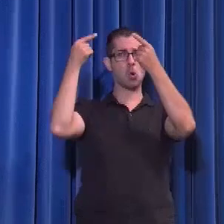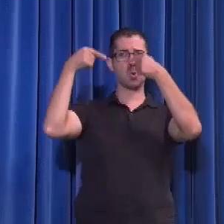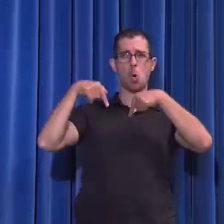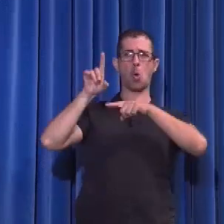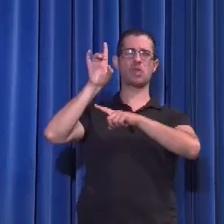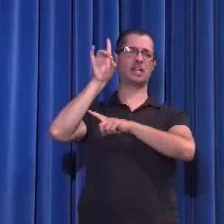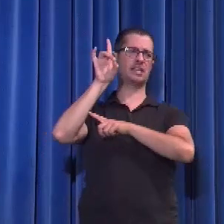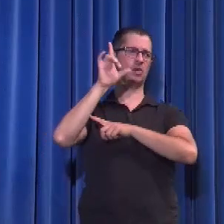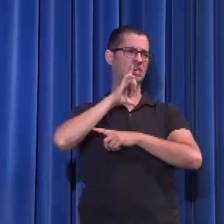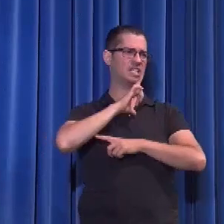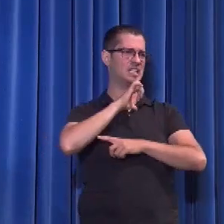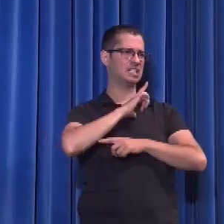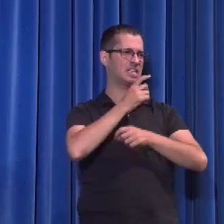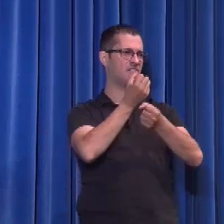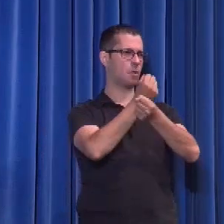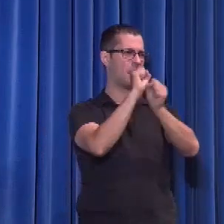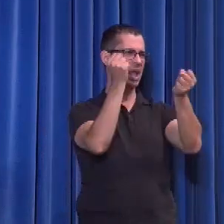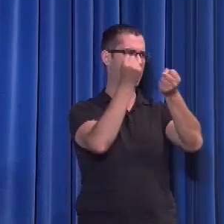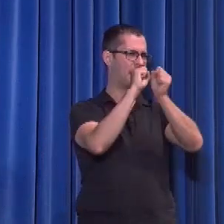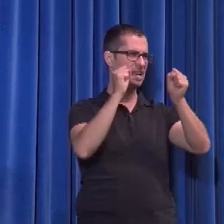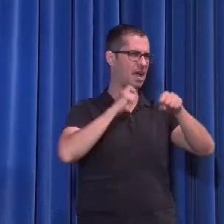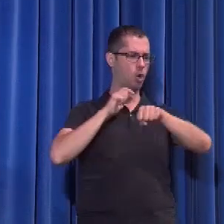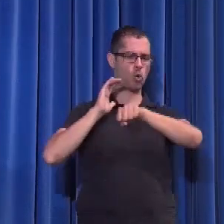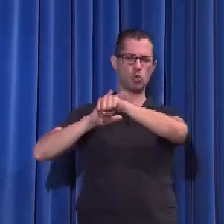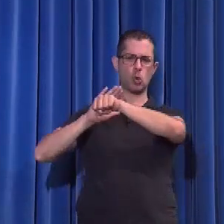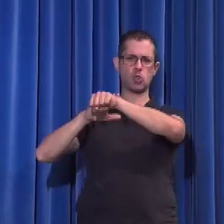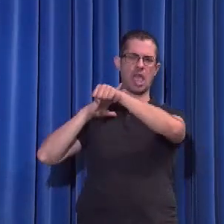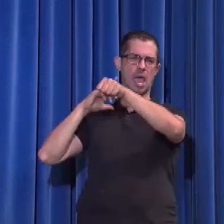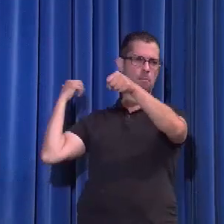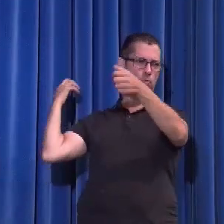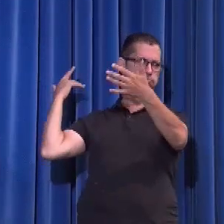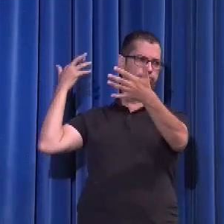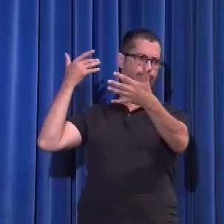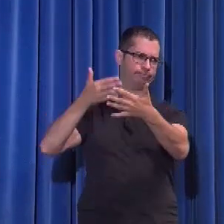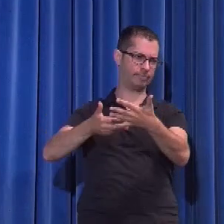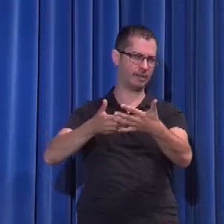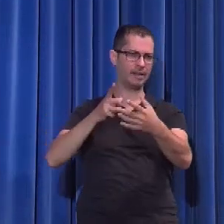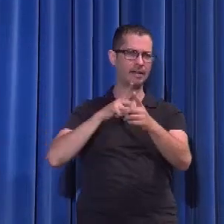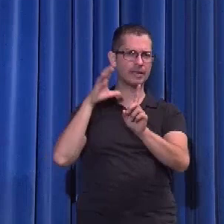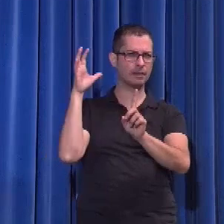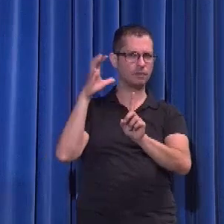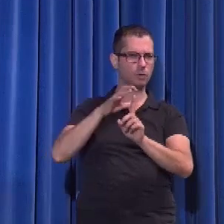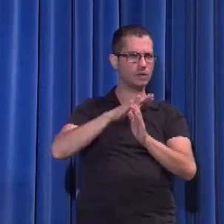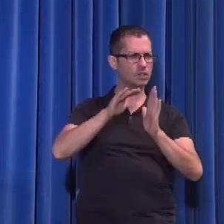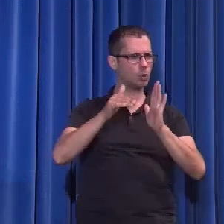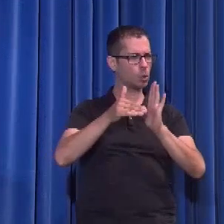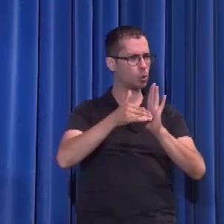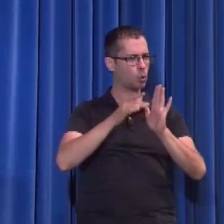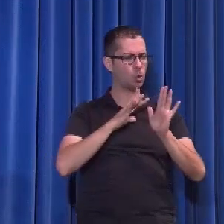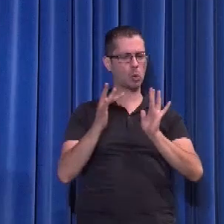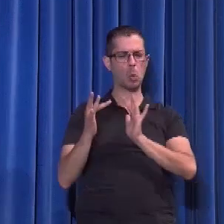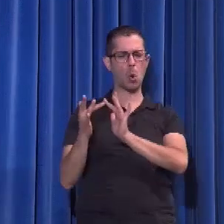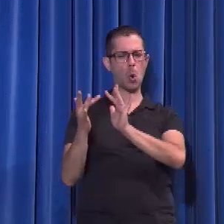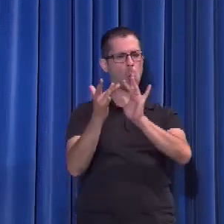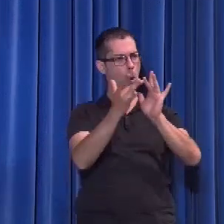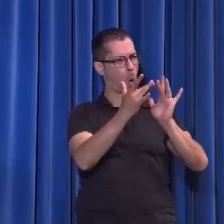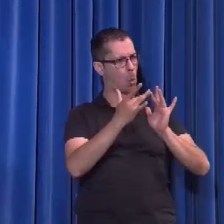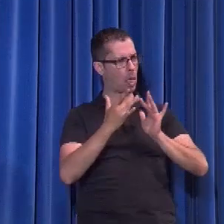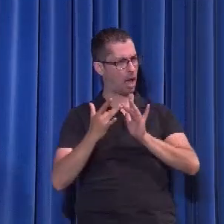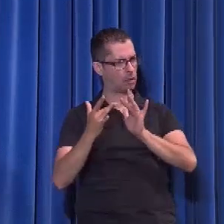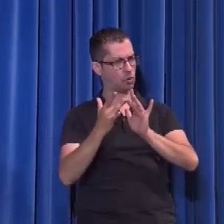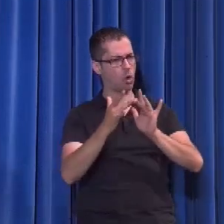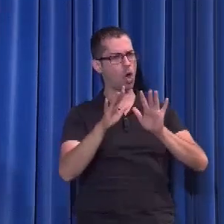rebelião cosmológica que afetou todas as relações. E ele diz quais